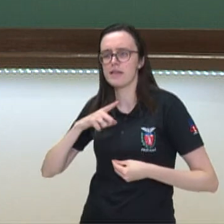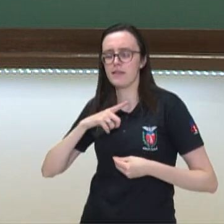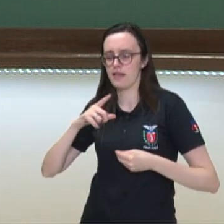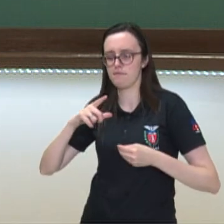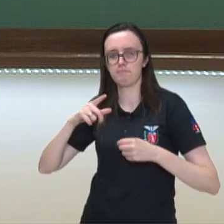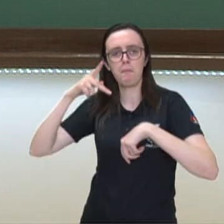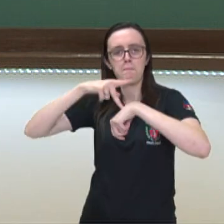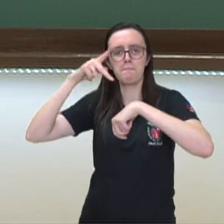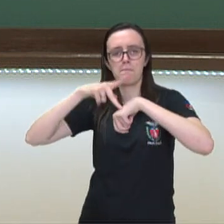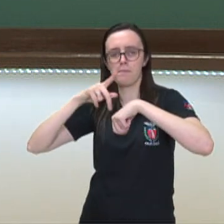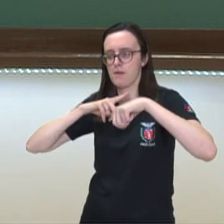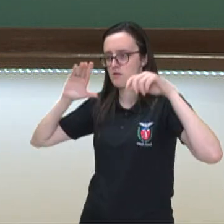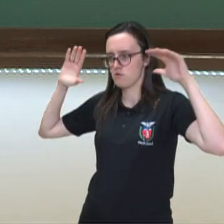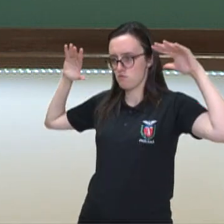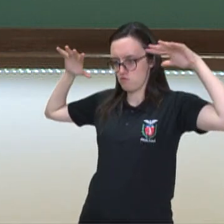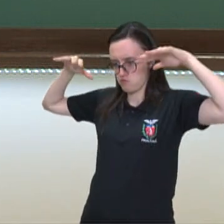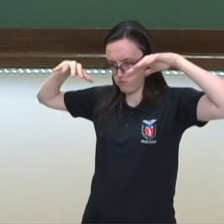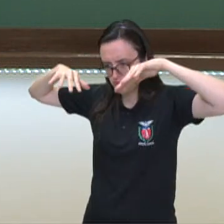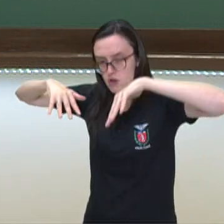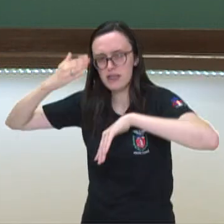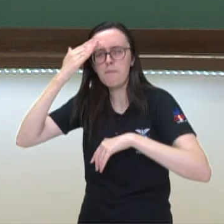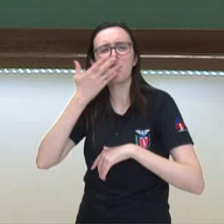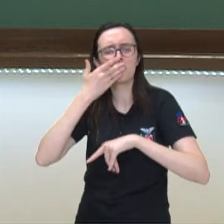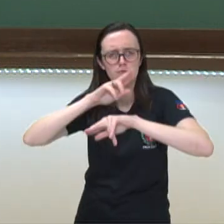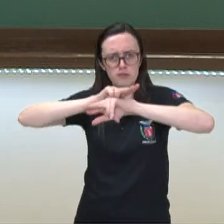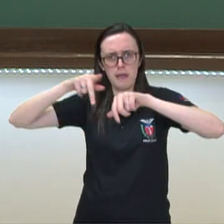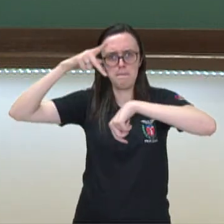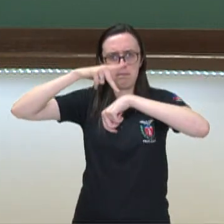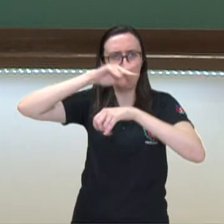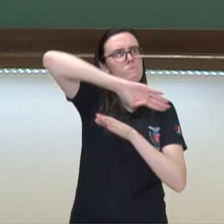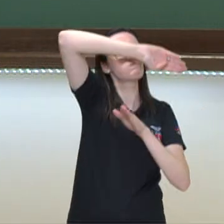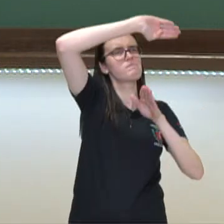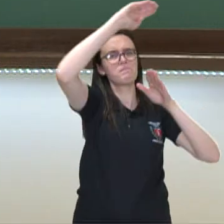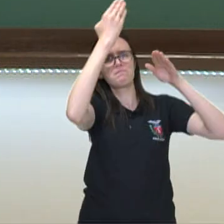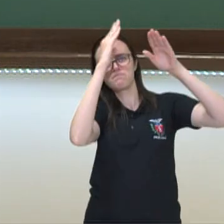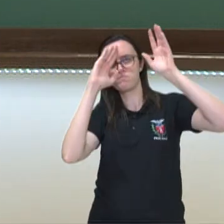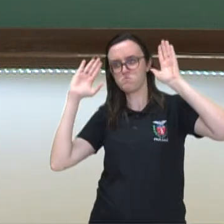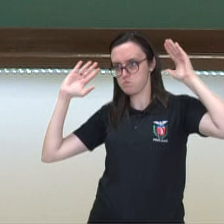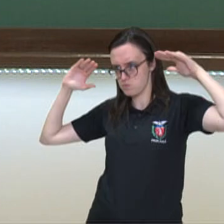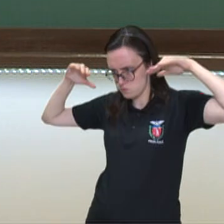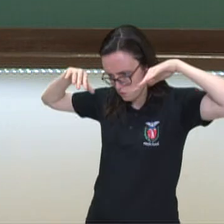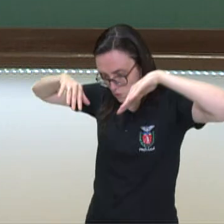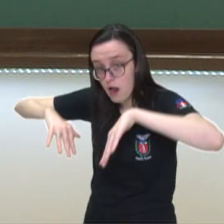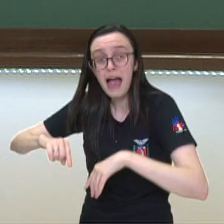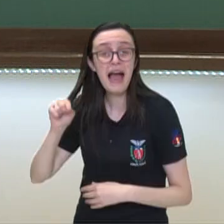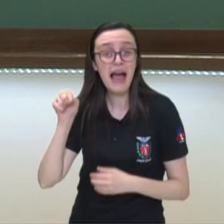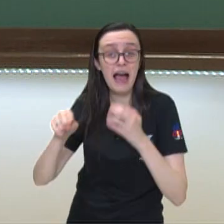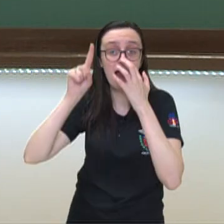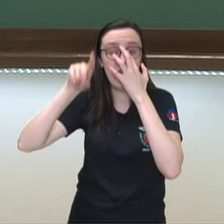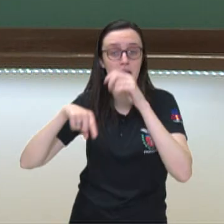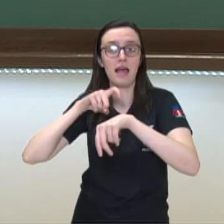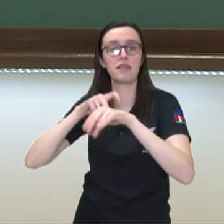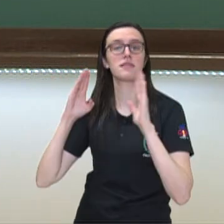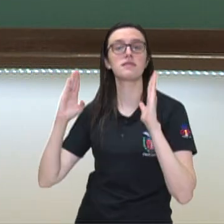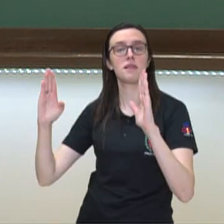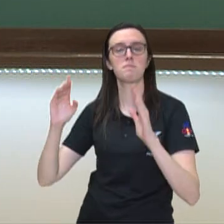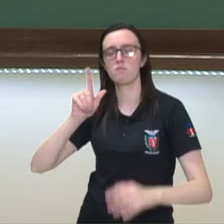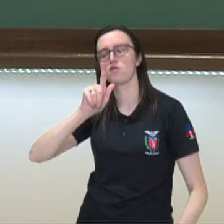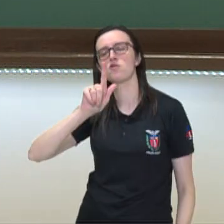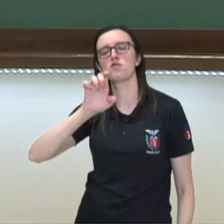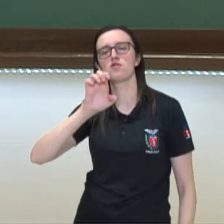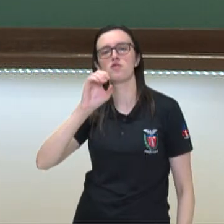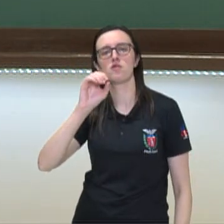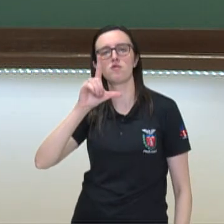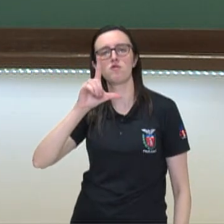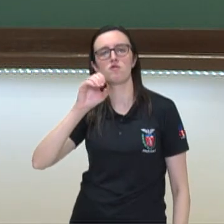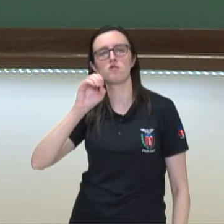aquelas faixas de terras com cores diferentes, são as épocas da Terra. Então tem um tempo geológico. Quando você olha uma